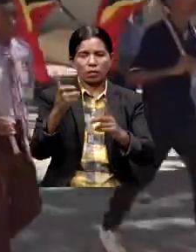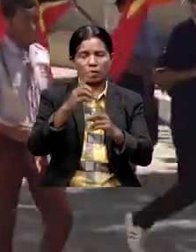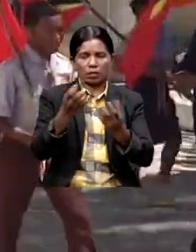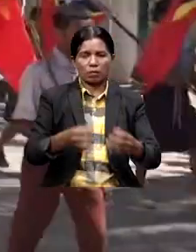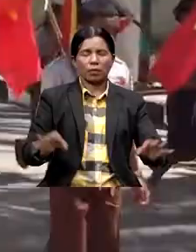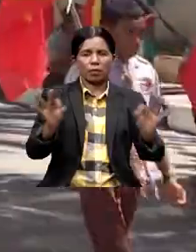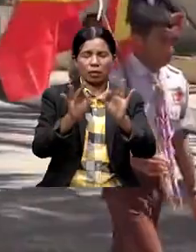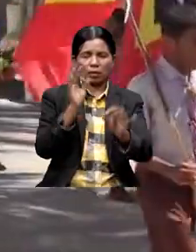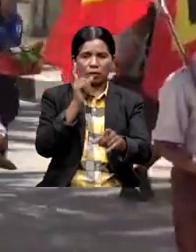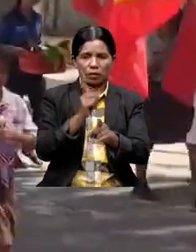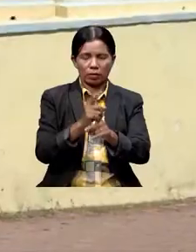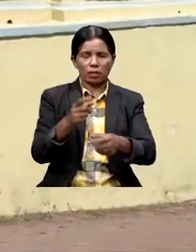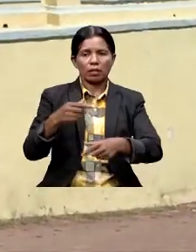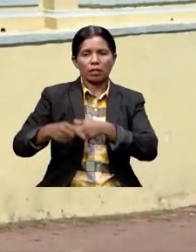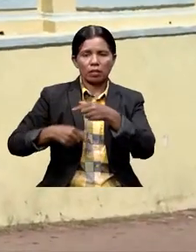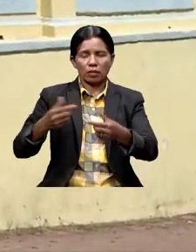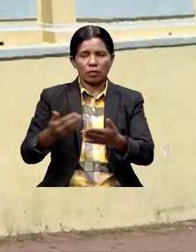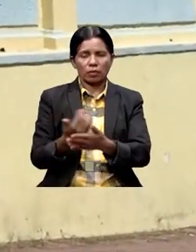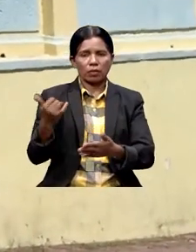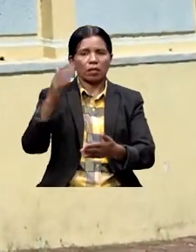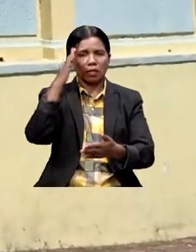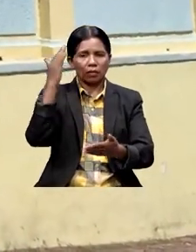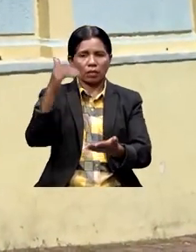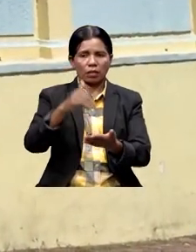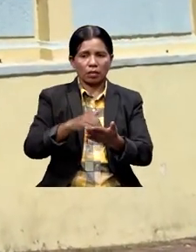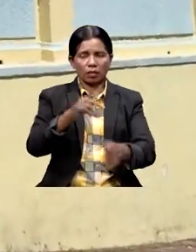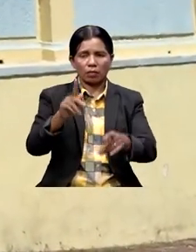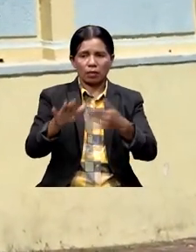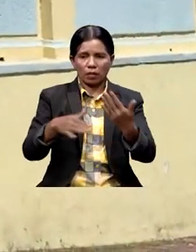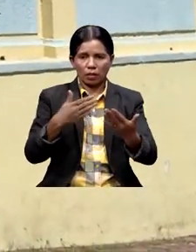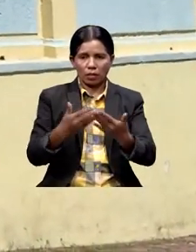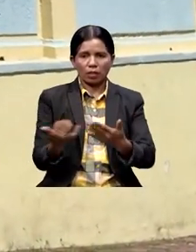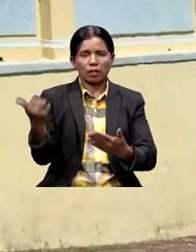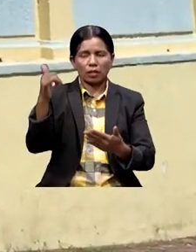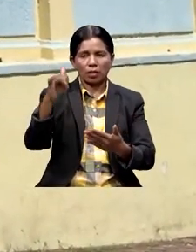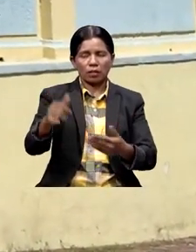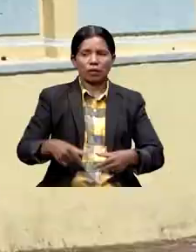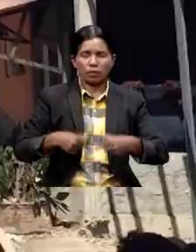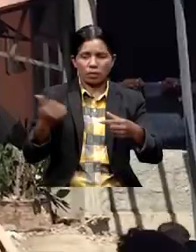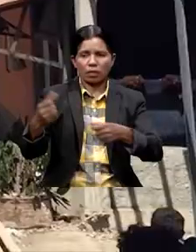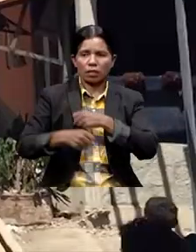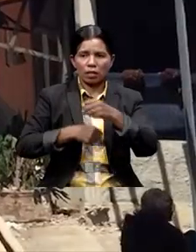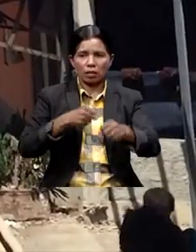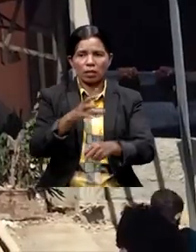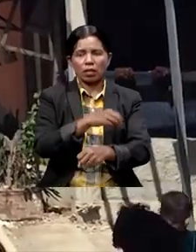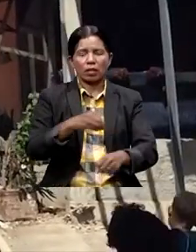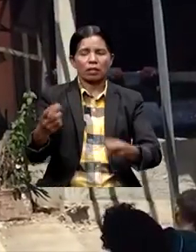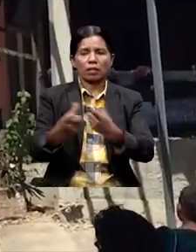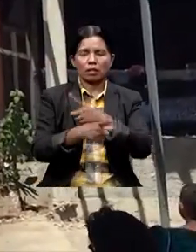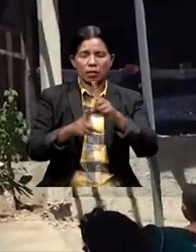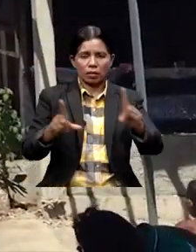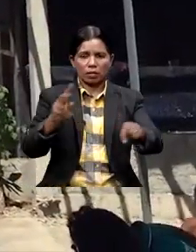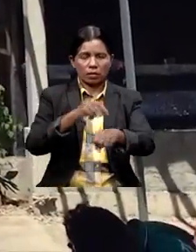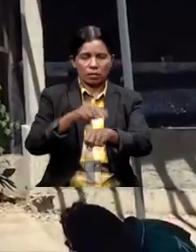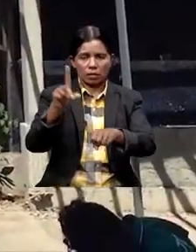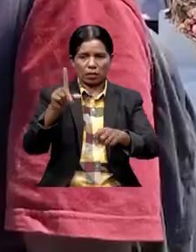importante Tebes, a tu geração foi um sira, Hanoi Ricas, herói no herói na sira, nebe sacrificaan e a luta para a libertação nacional.